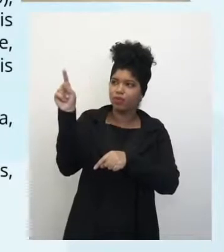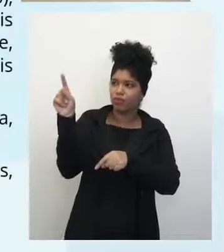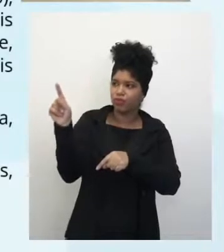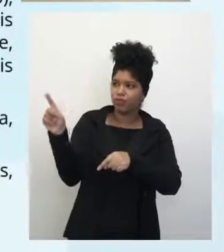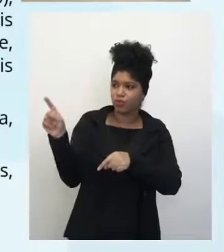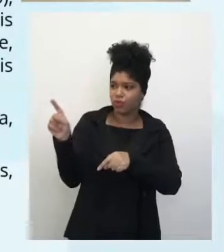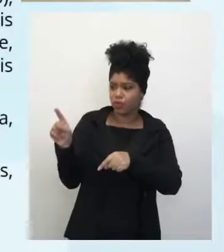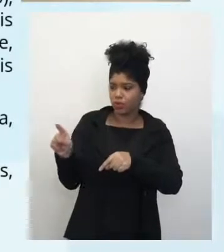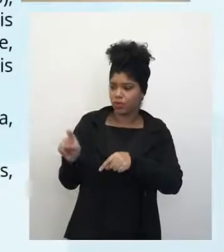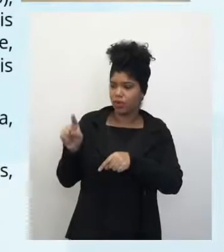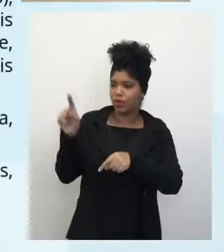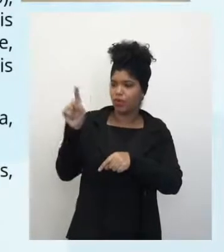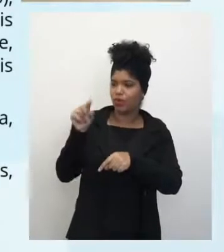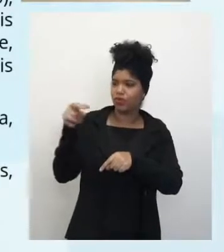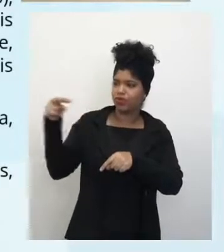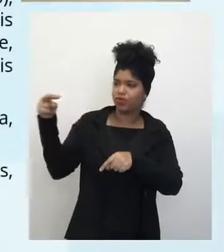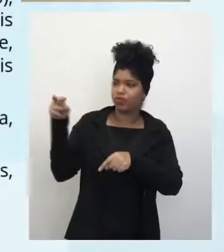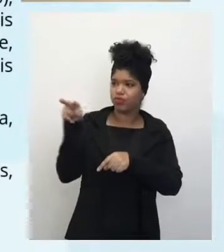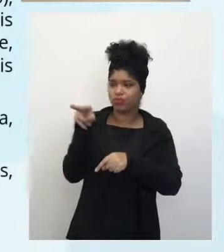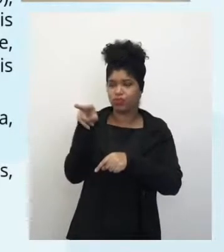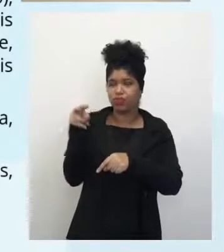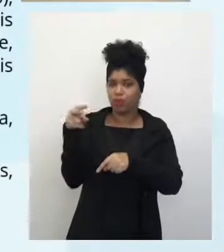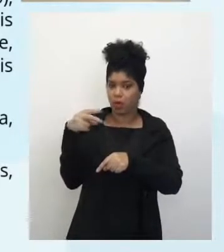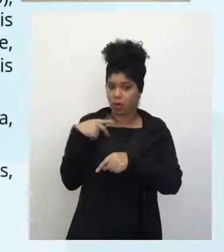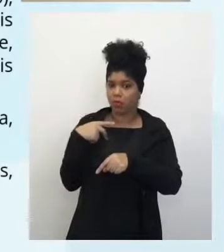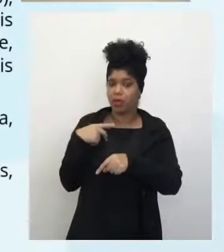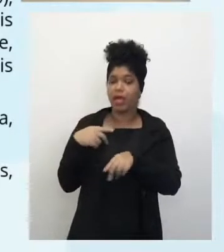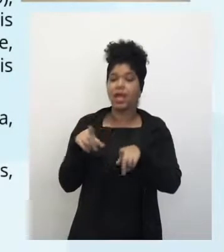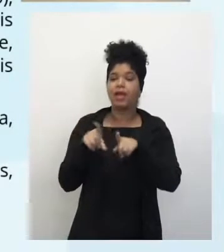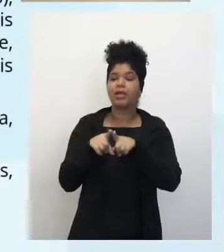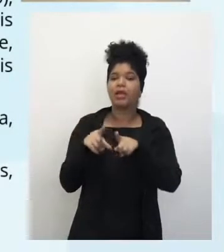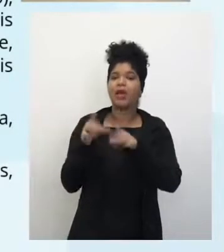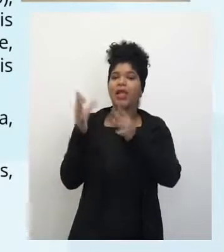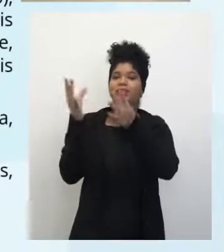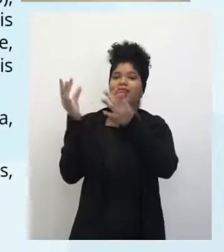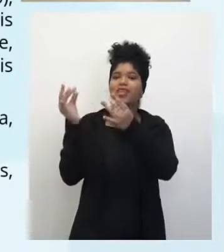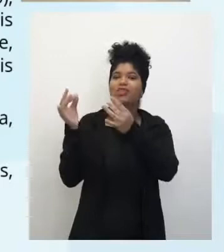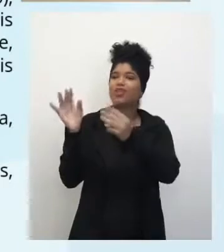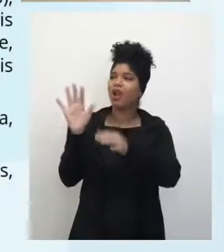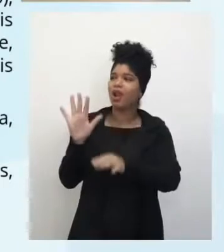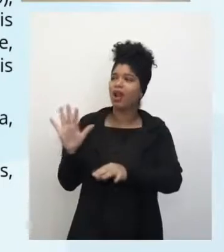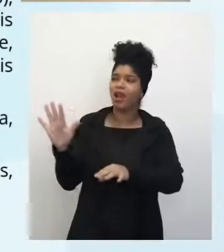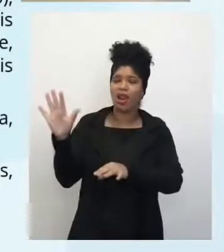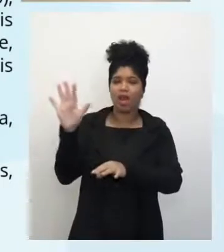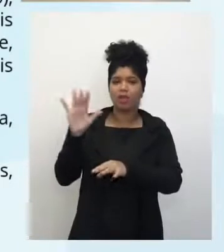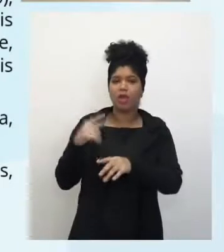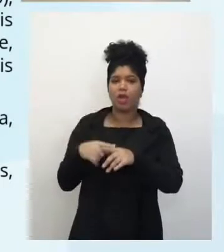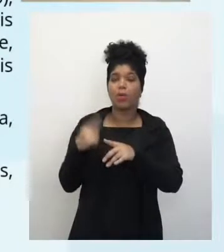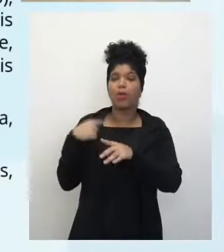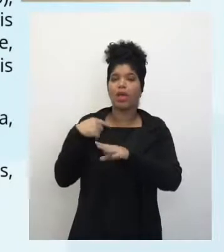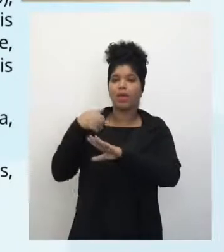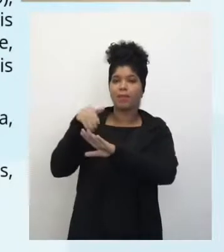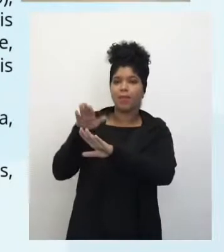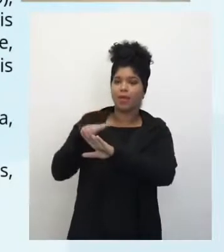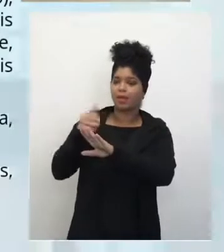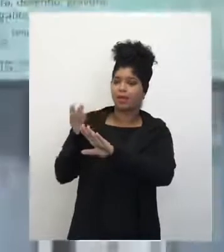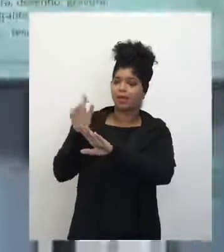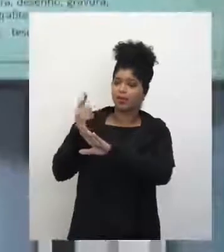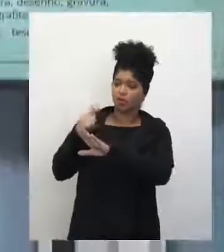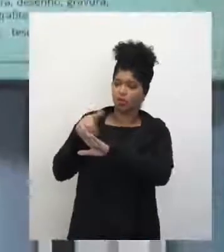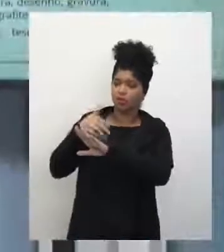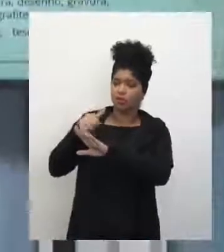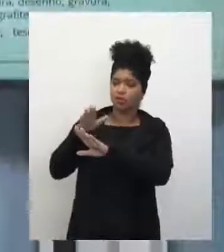planos bitridimensionais, formas e também as texturas, né? Quando eu coloco camadas de tinta sobrepostas,